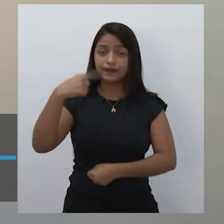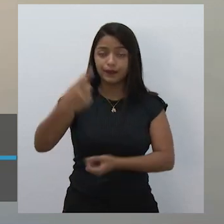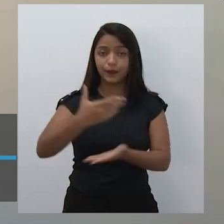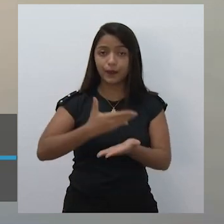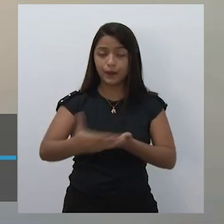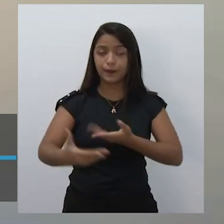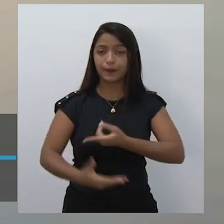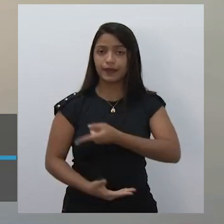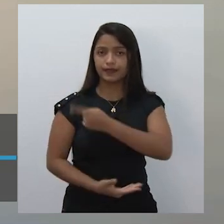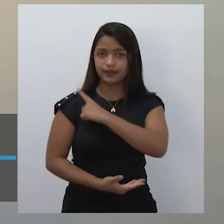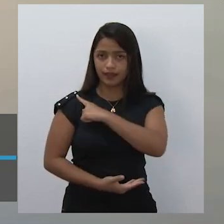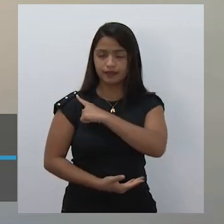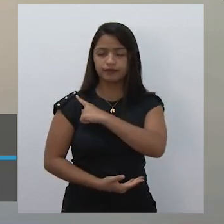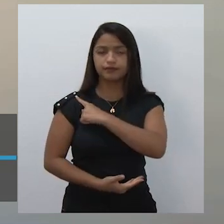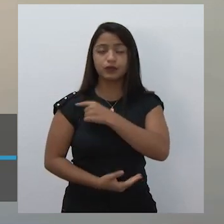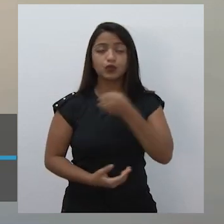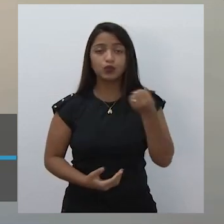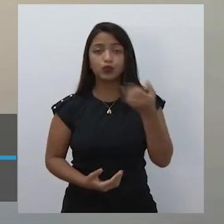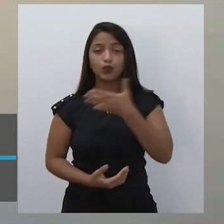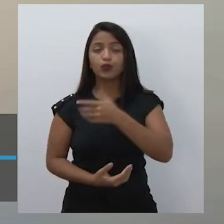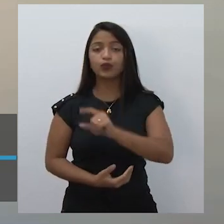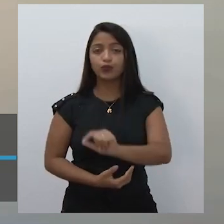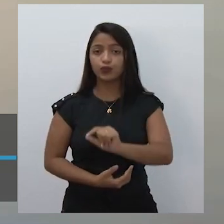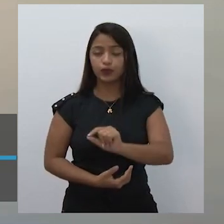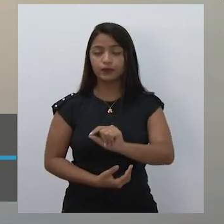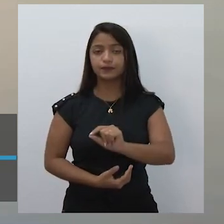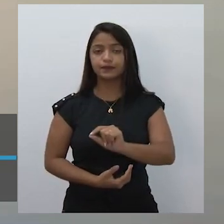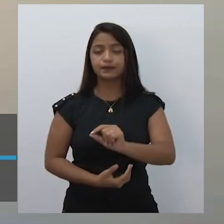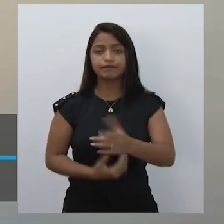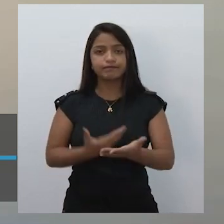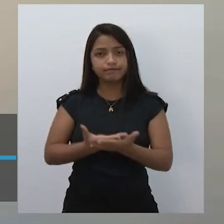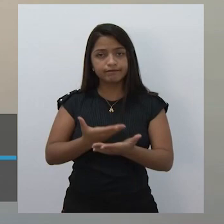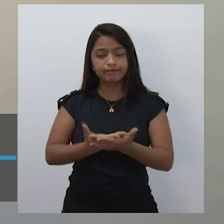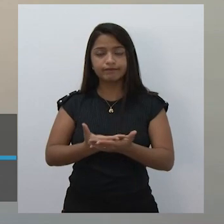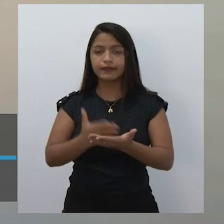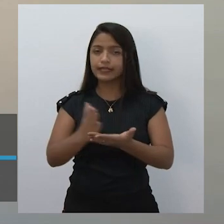trabalhar basicamente, a novidade é essa, o trabalho será por